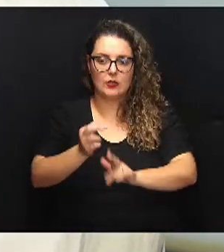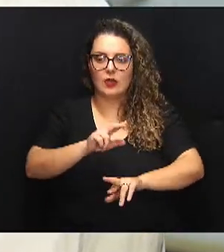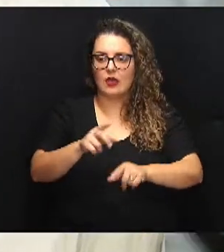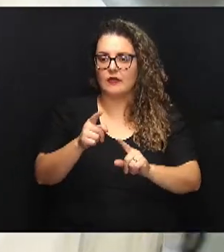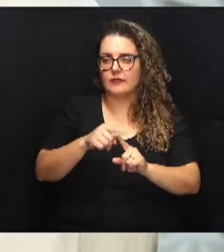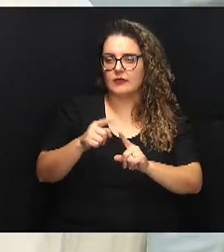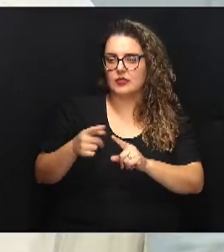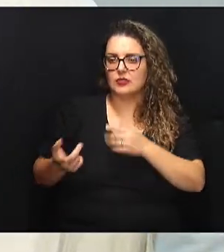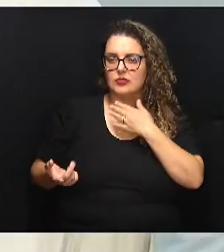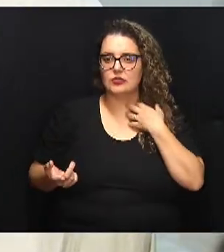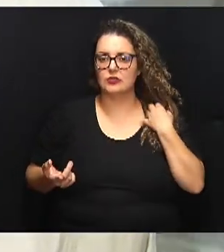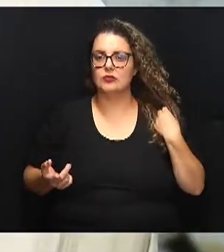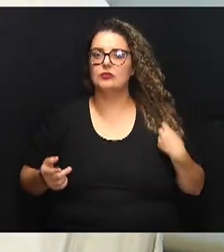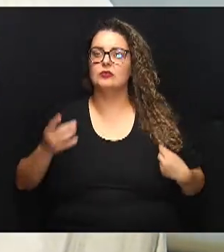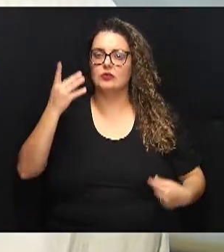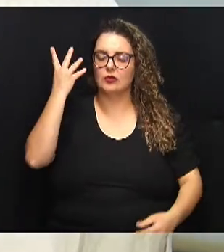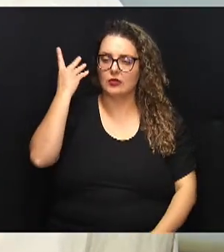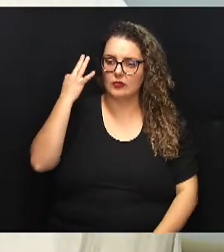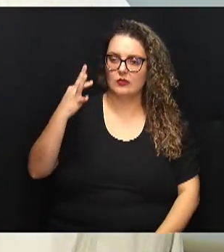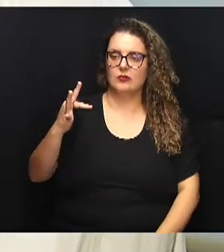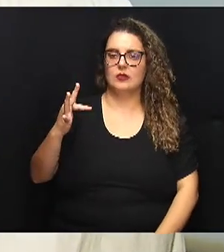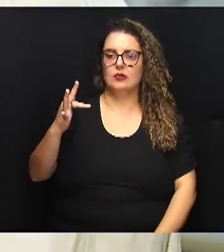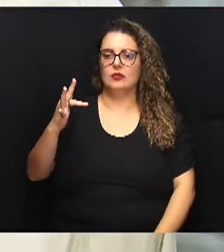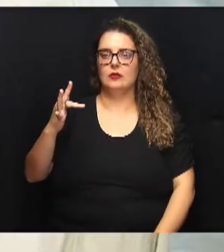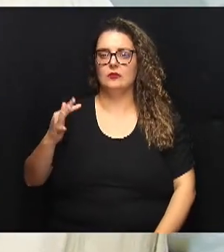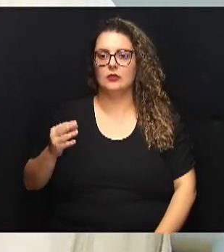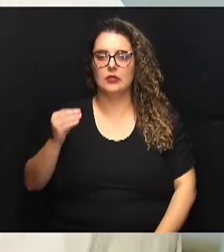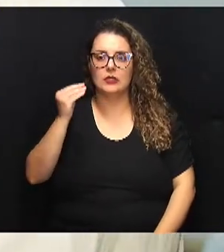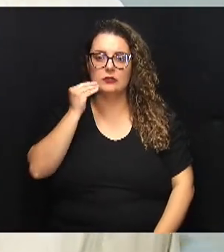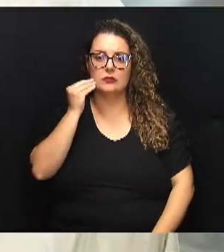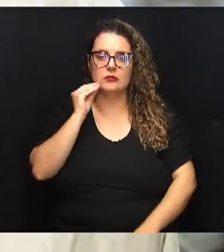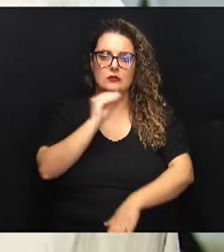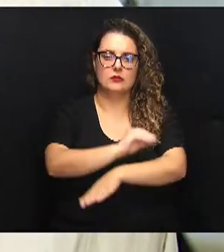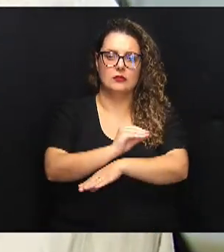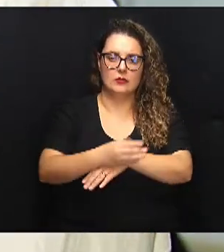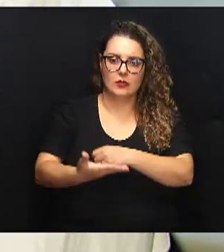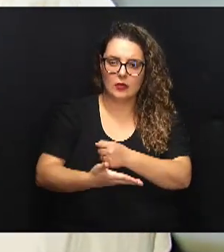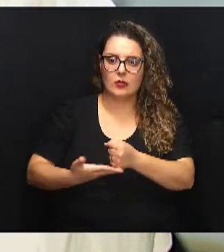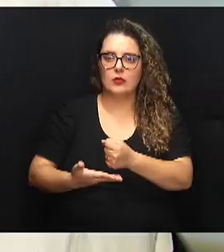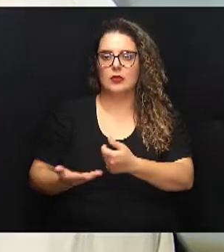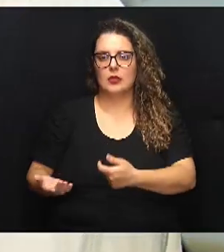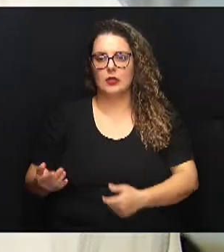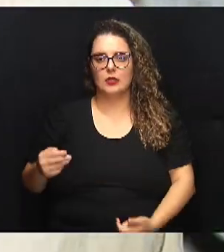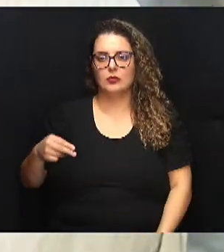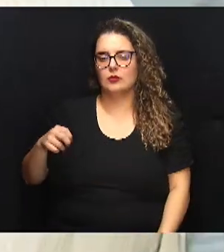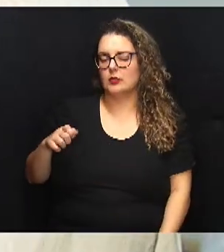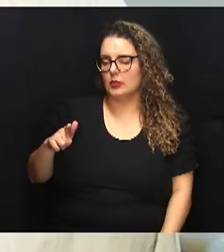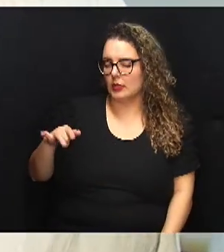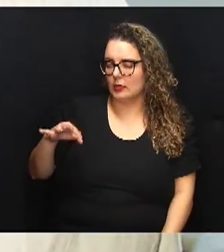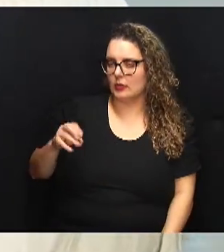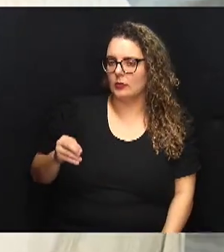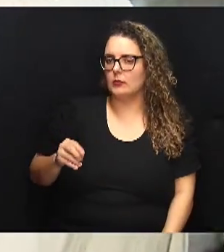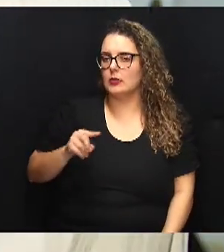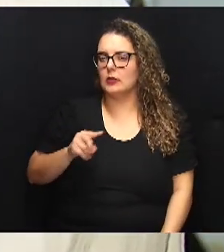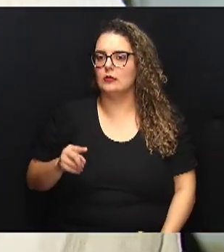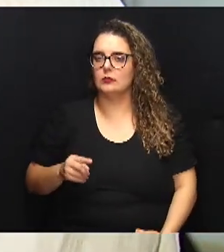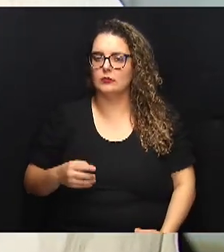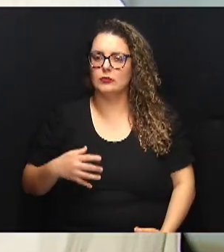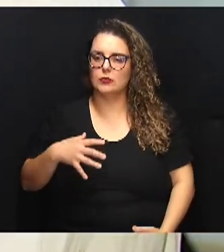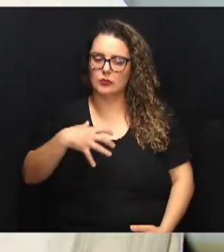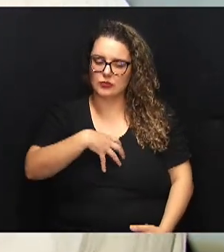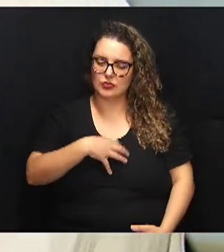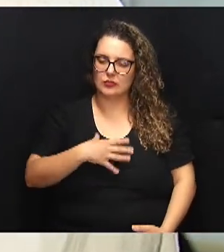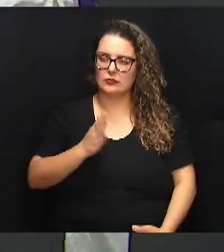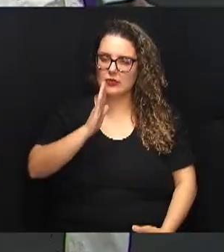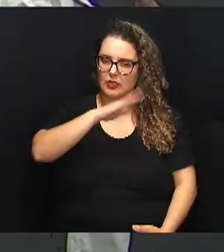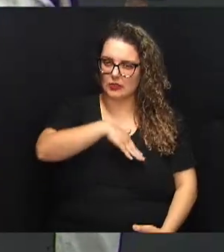estilos filosóficos, tentando preservar a essência do negócio, mas sem a parte belicuosa. E foi quando começou a ter